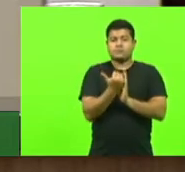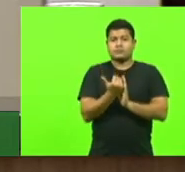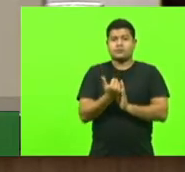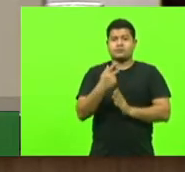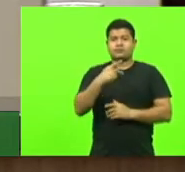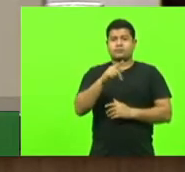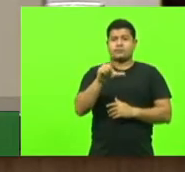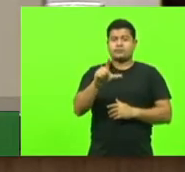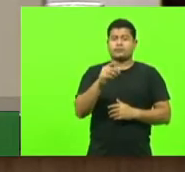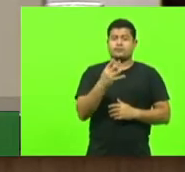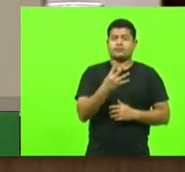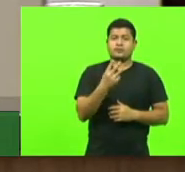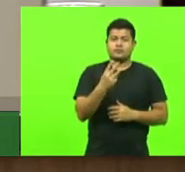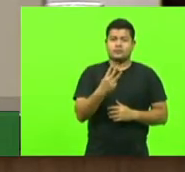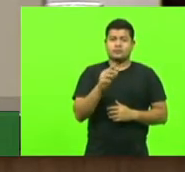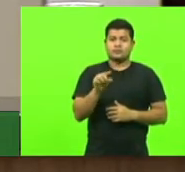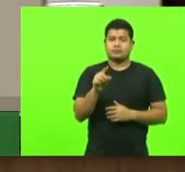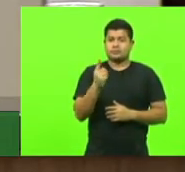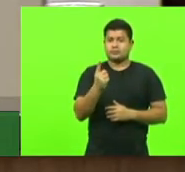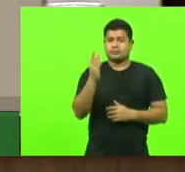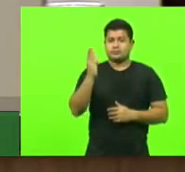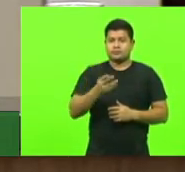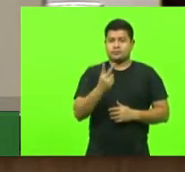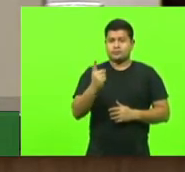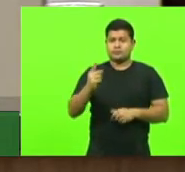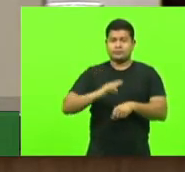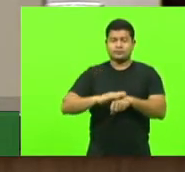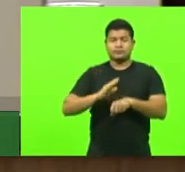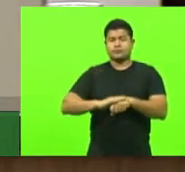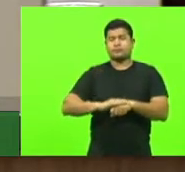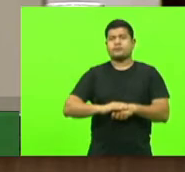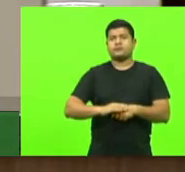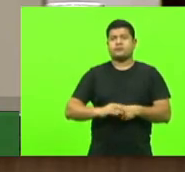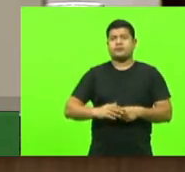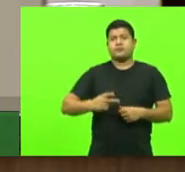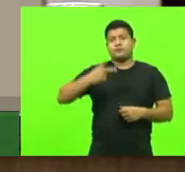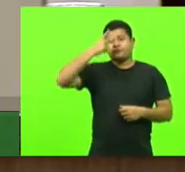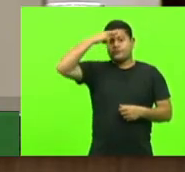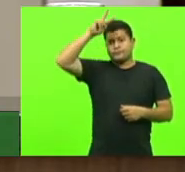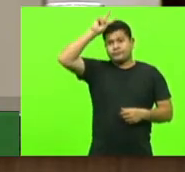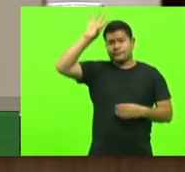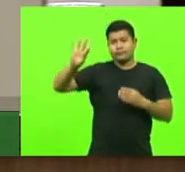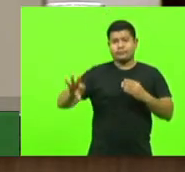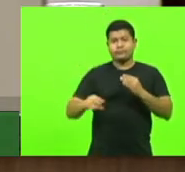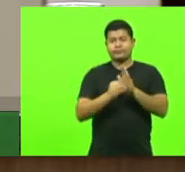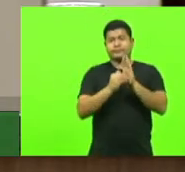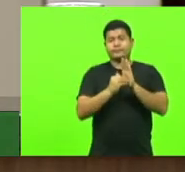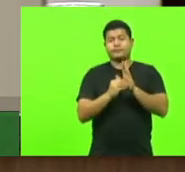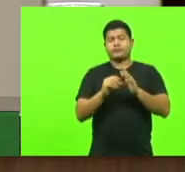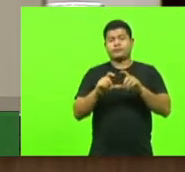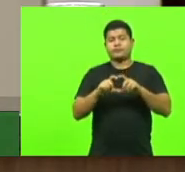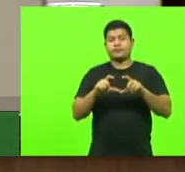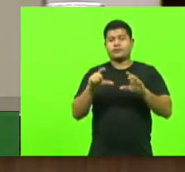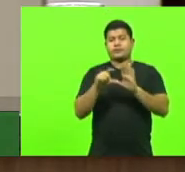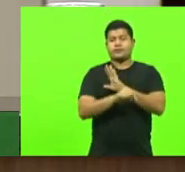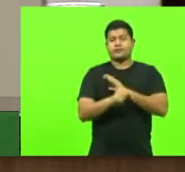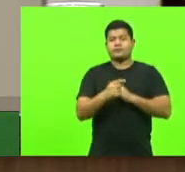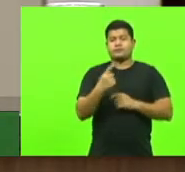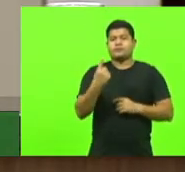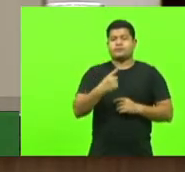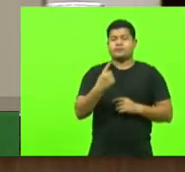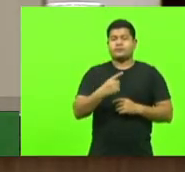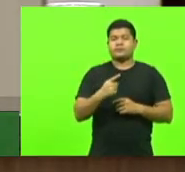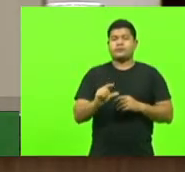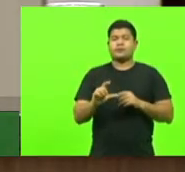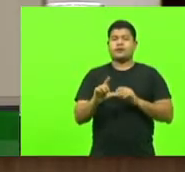43.1/2021, autoria do deputado Dr. Vicente Caro Preso, que inclui ao anexo 1º da Lei 16.720, de 2015,